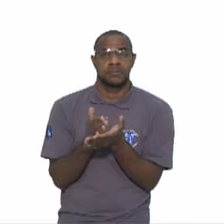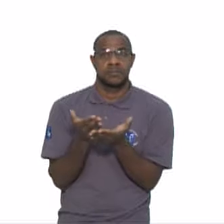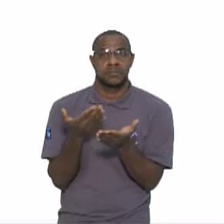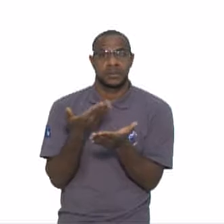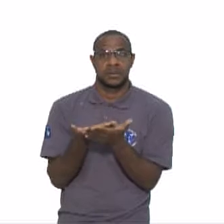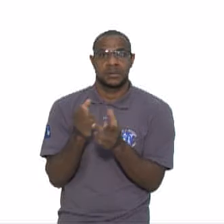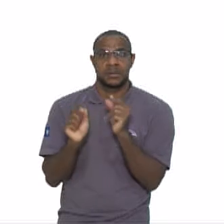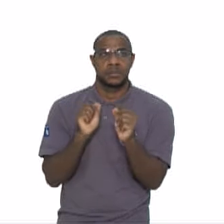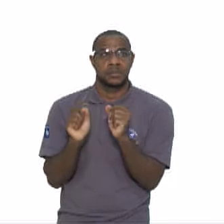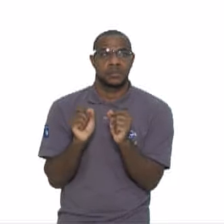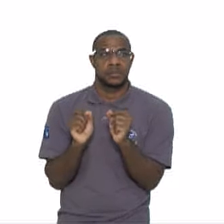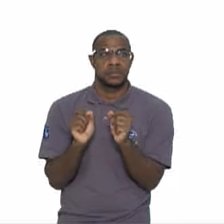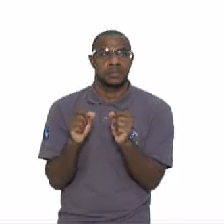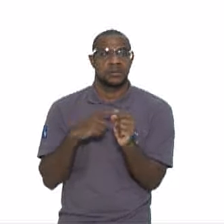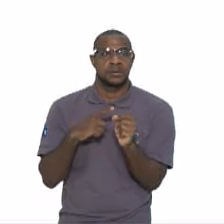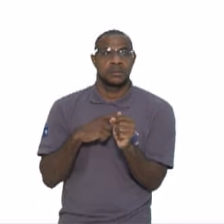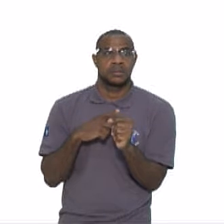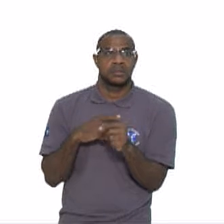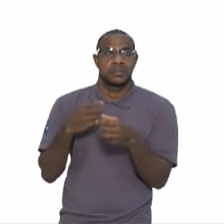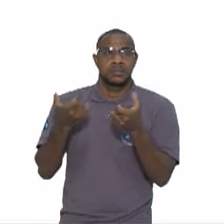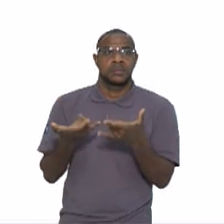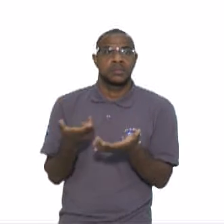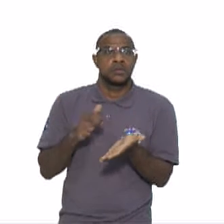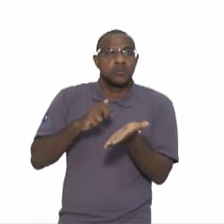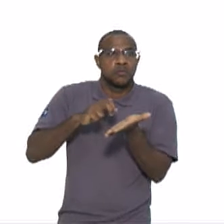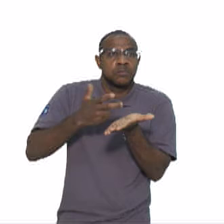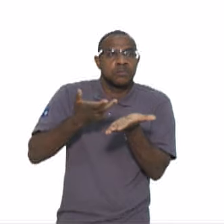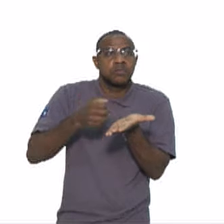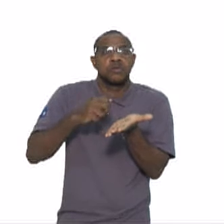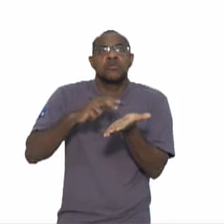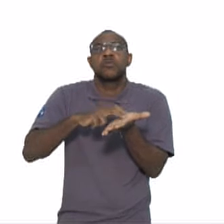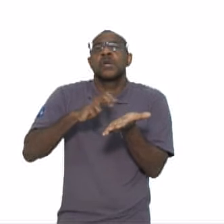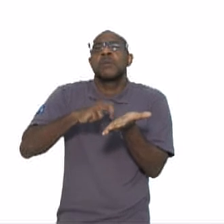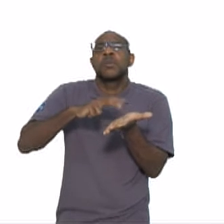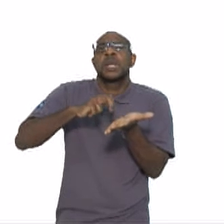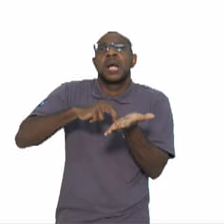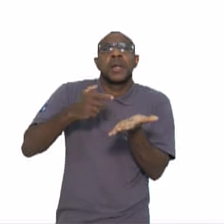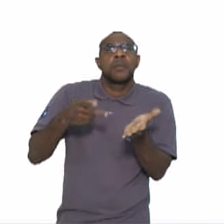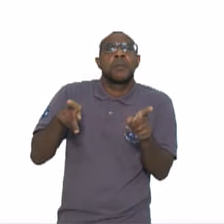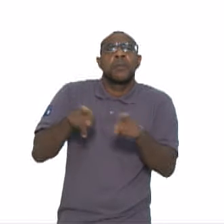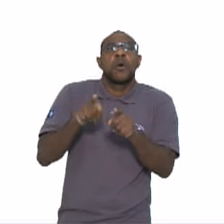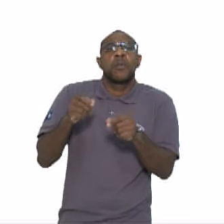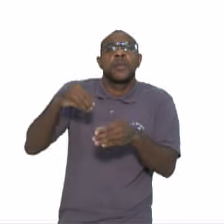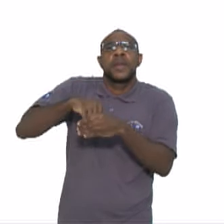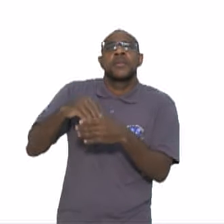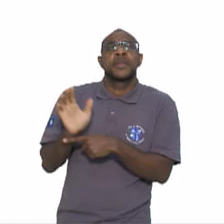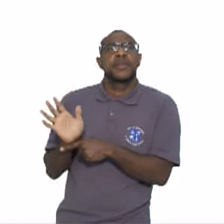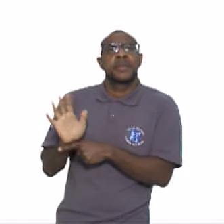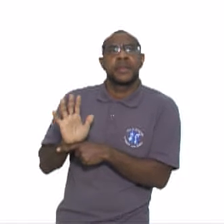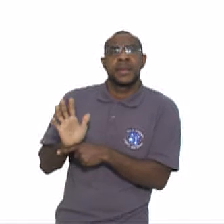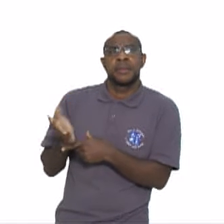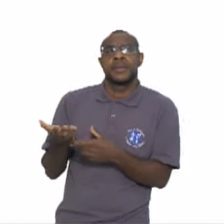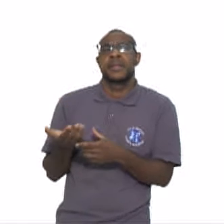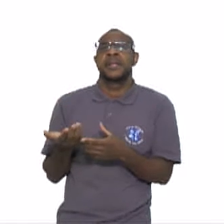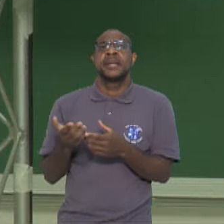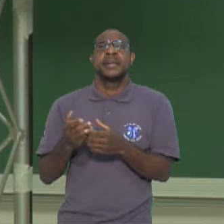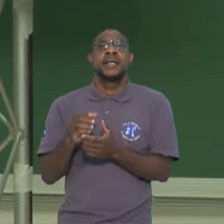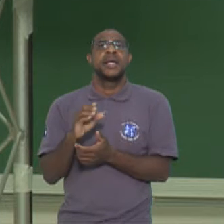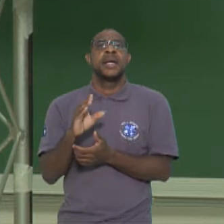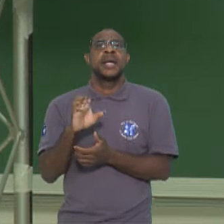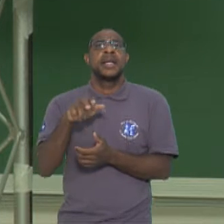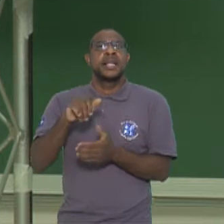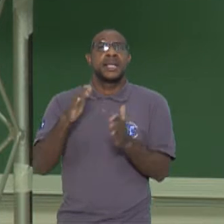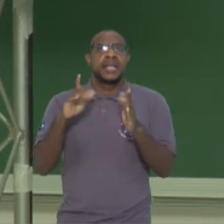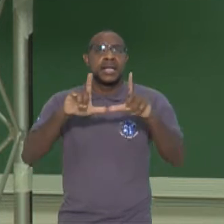gente vai tratar de cinema a partir da ideia de vocabulário, né? Porque o cinema tem um vocabulário específico. Por exemplo,